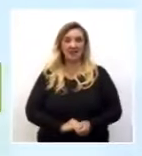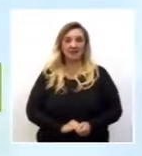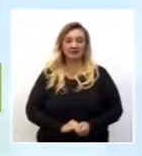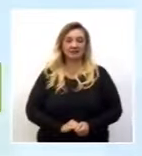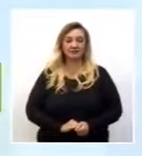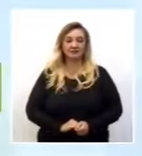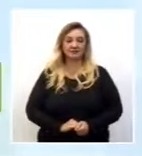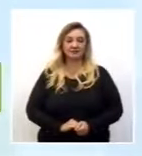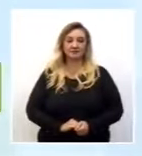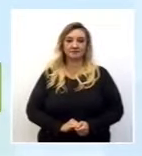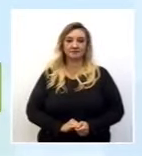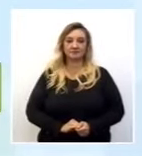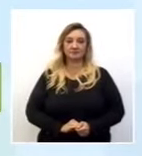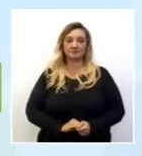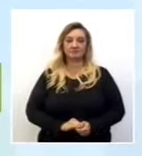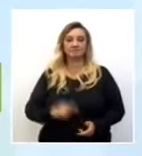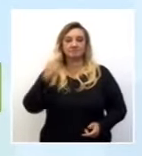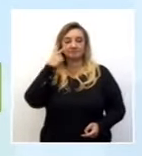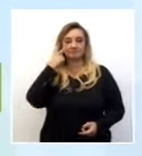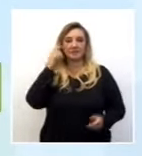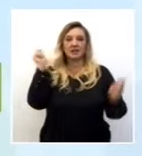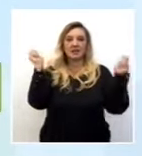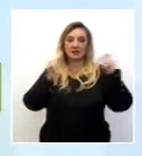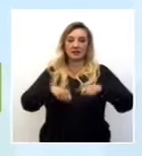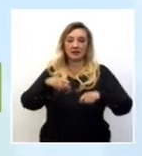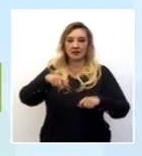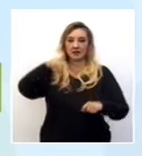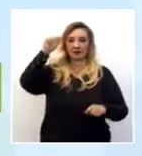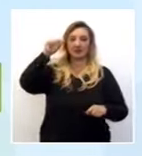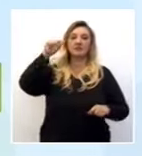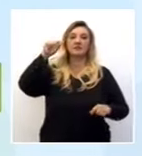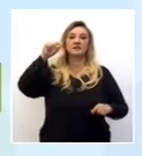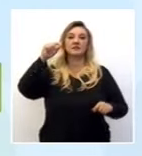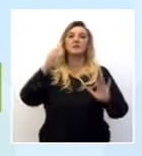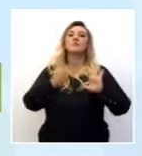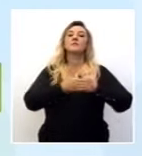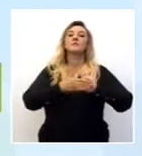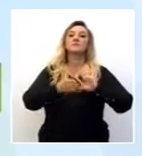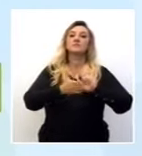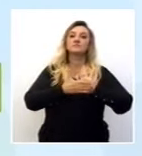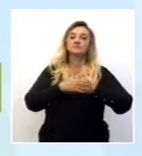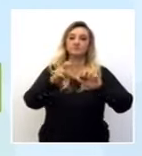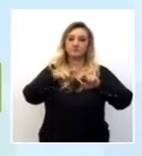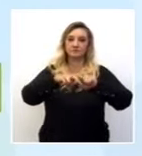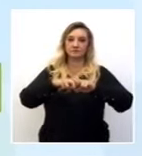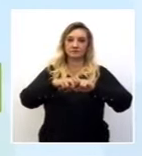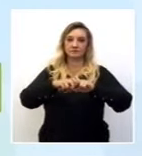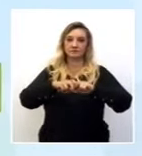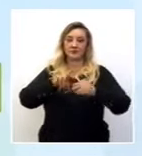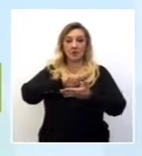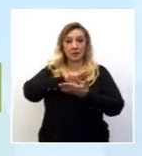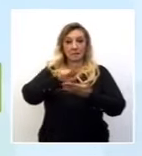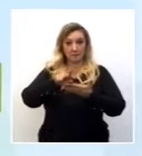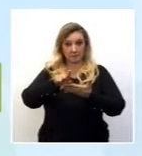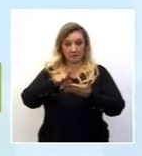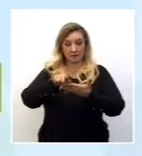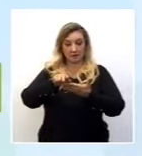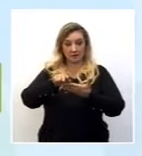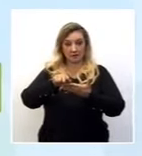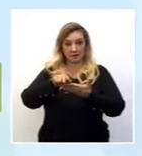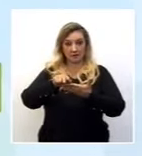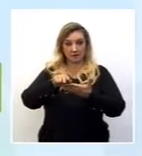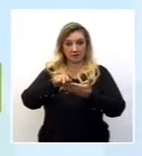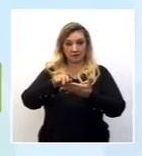tela? Considere a habilidade selecionada e proponha por meio das mídias ou não como poderia